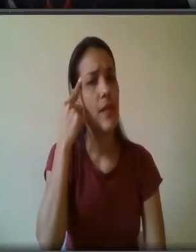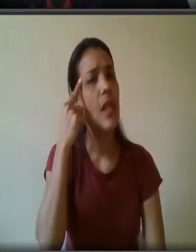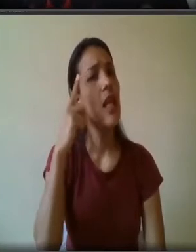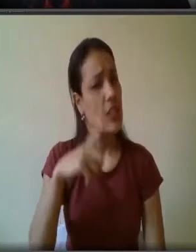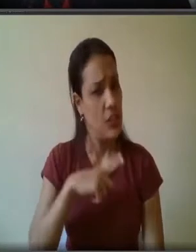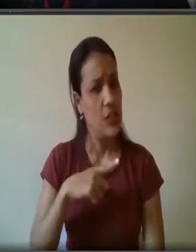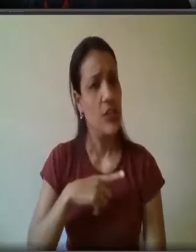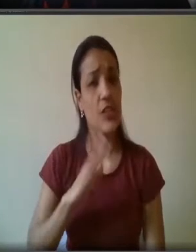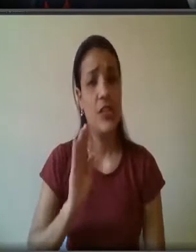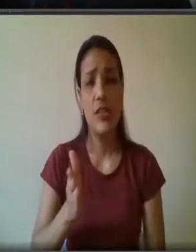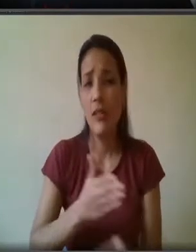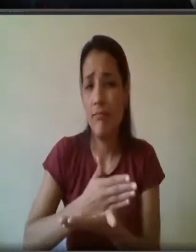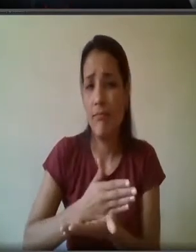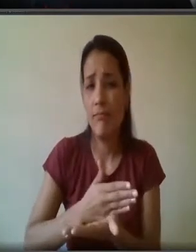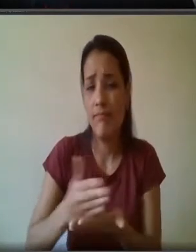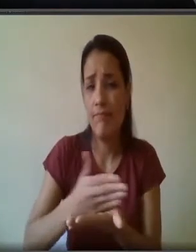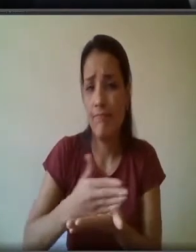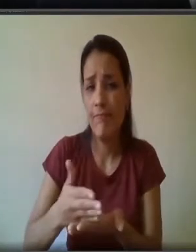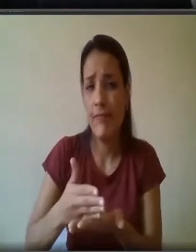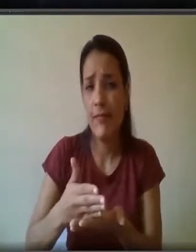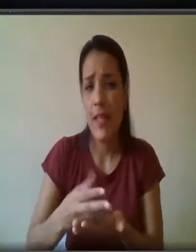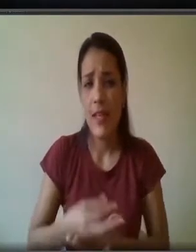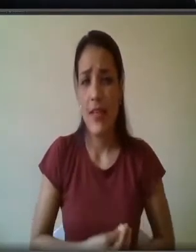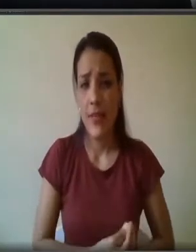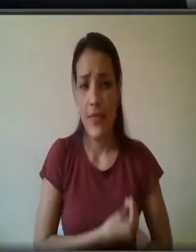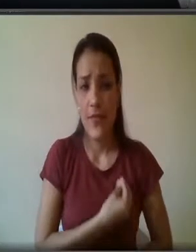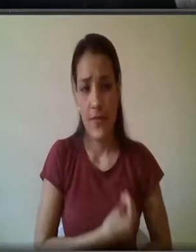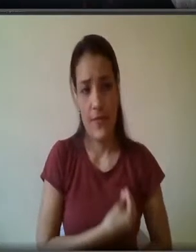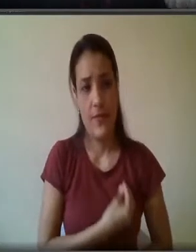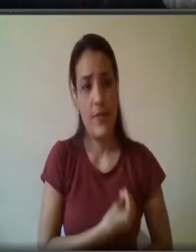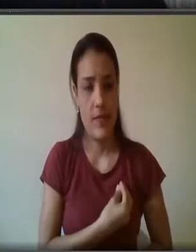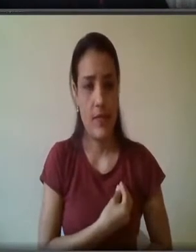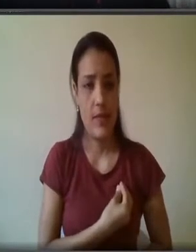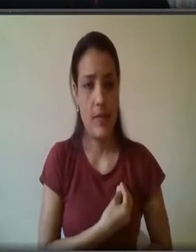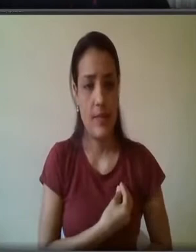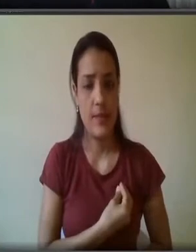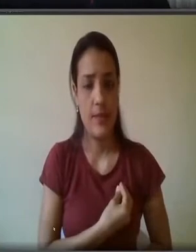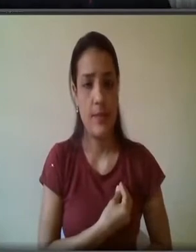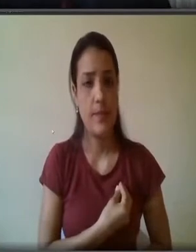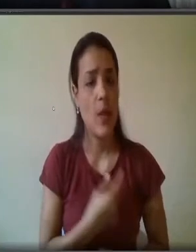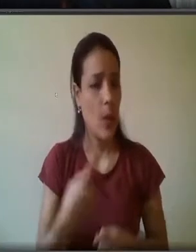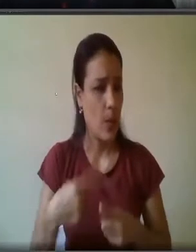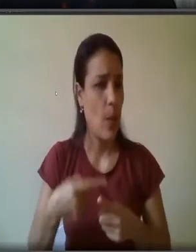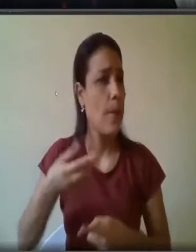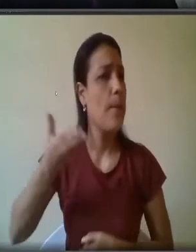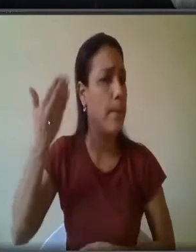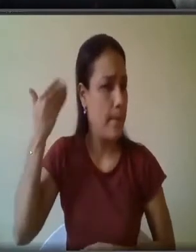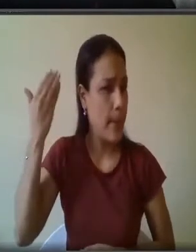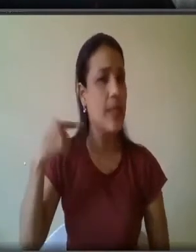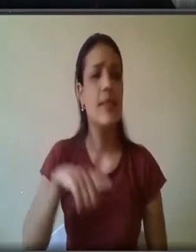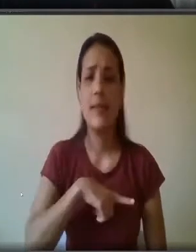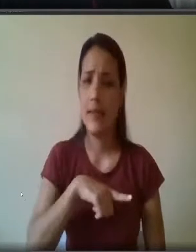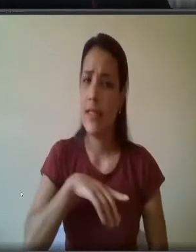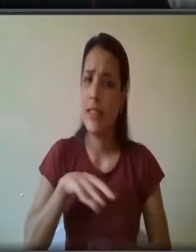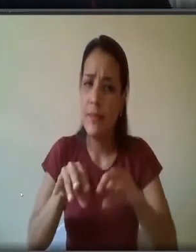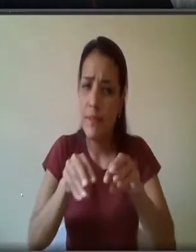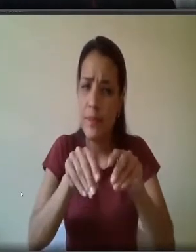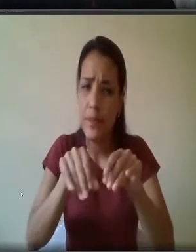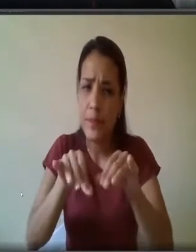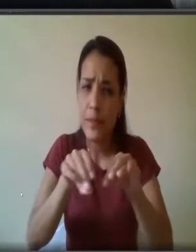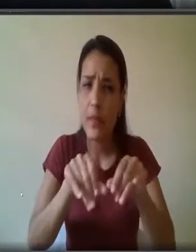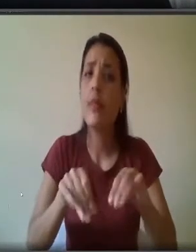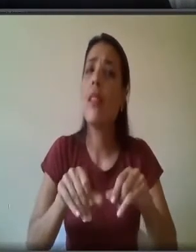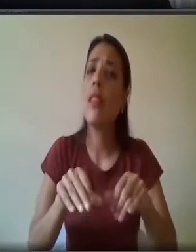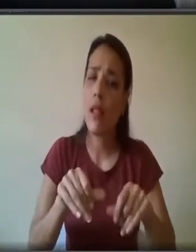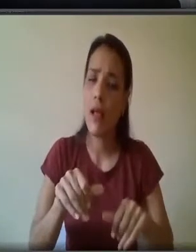né? Ou início do que a gente chama de Terra, né? Há 4 bilhões e meio,